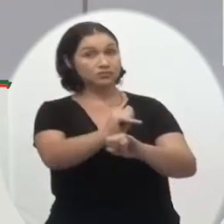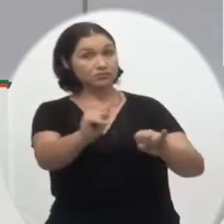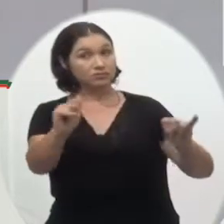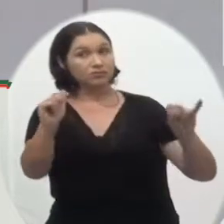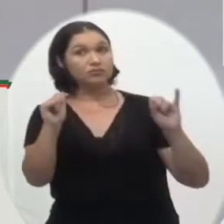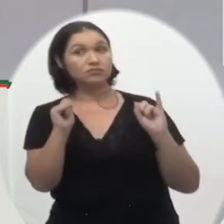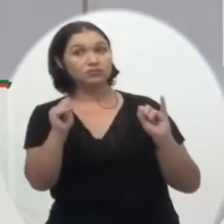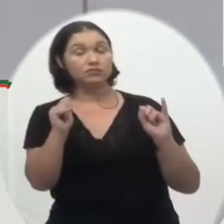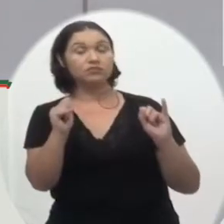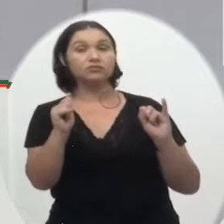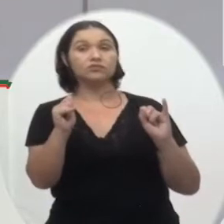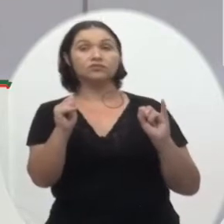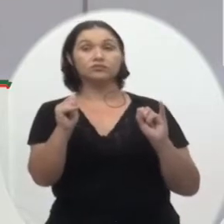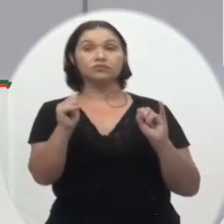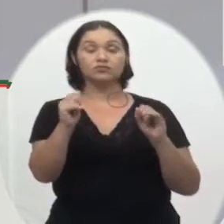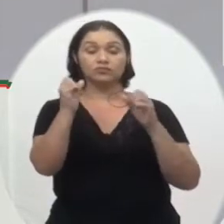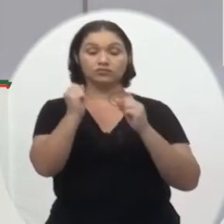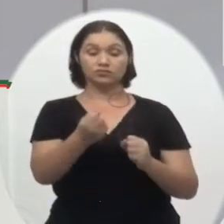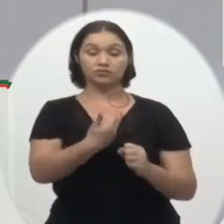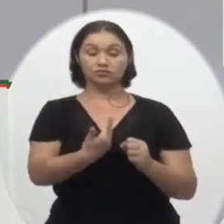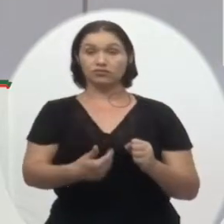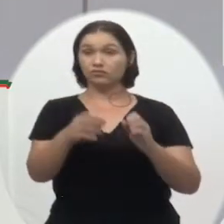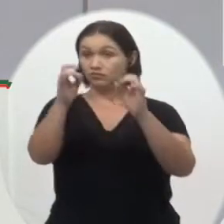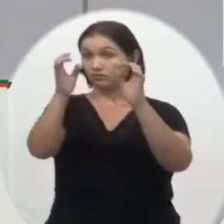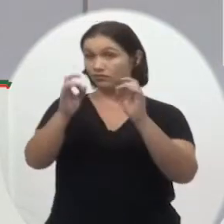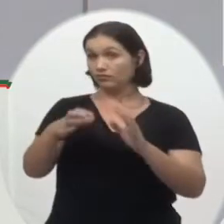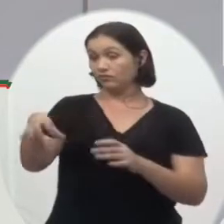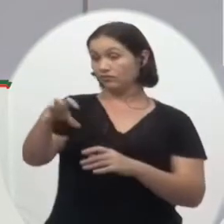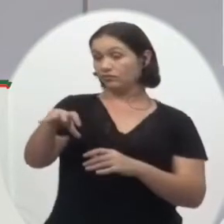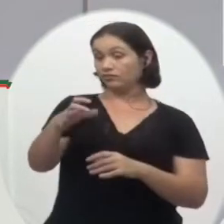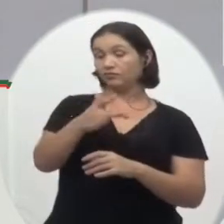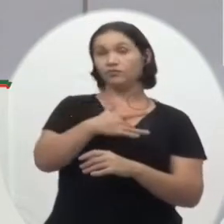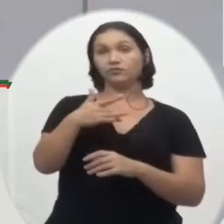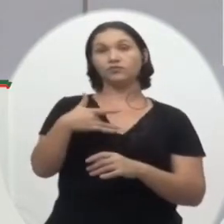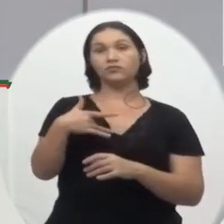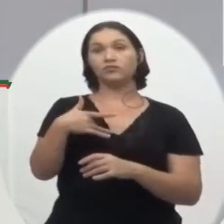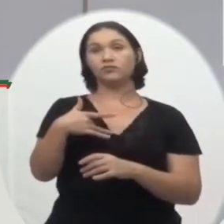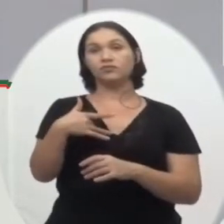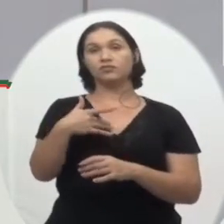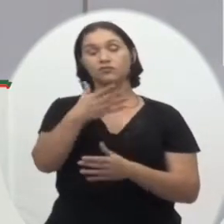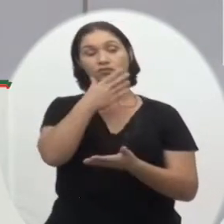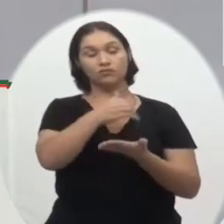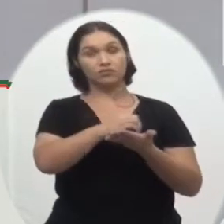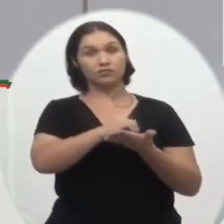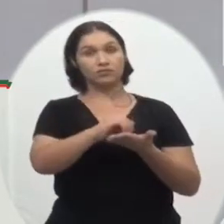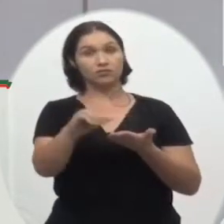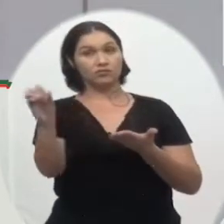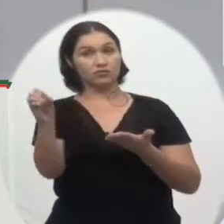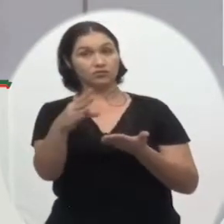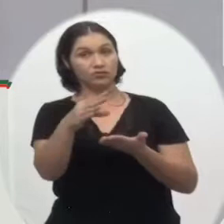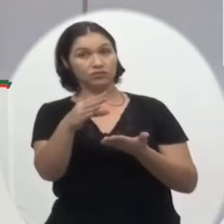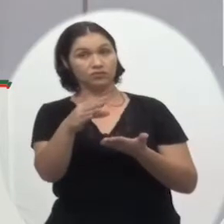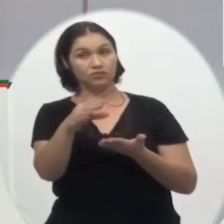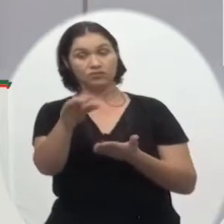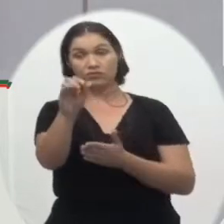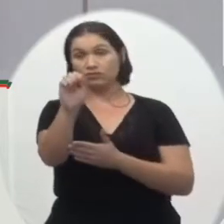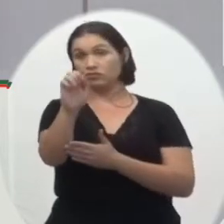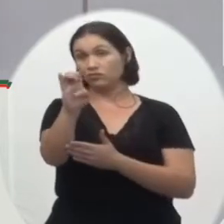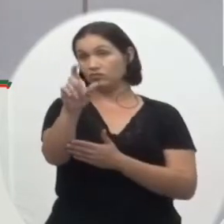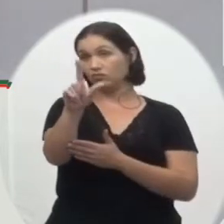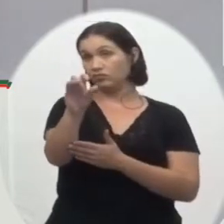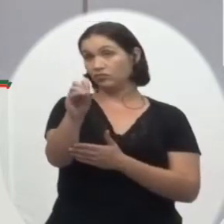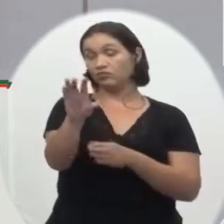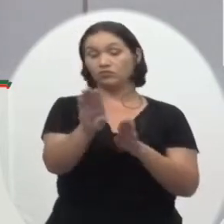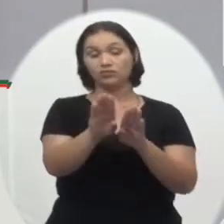principalmente a área da saúde, né? O novo secretário, Acélio Casagrande, agora, e também a